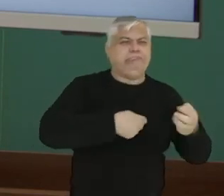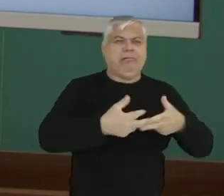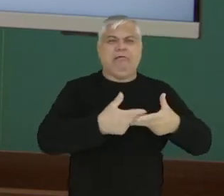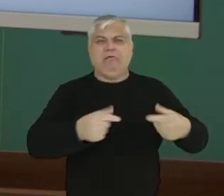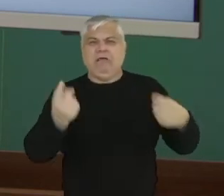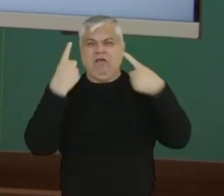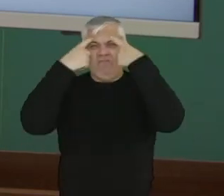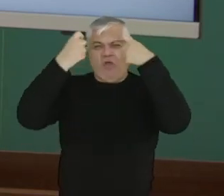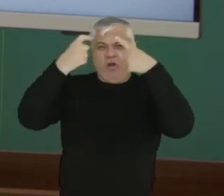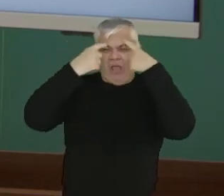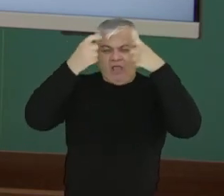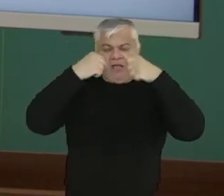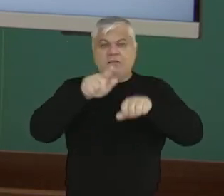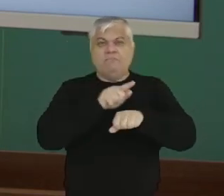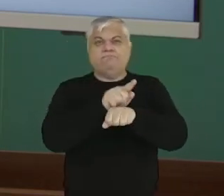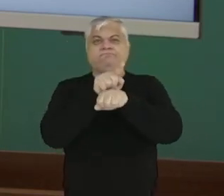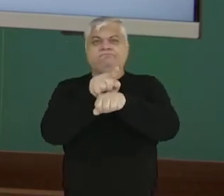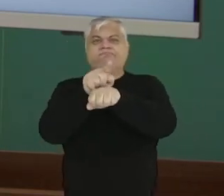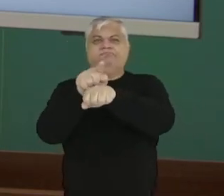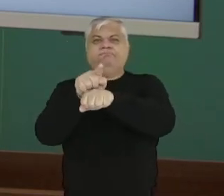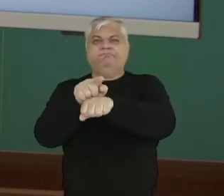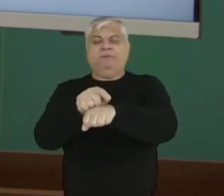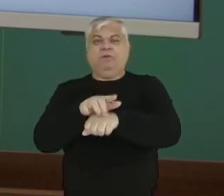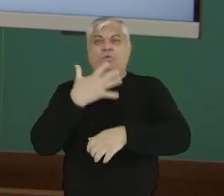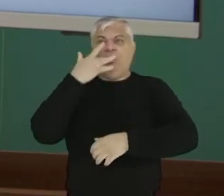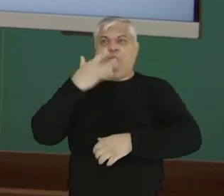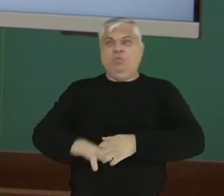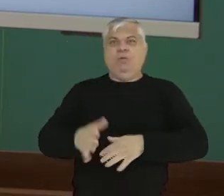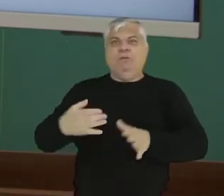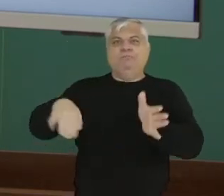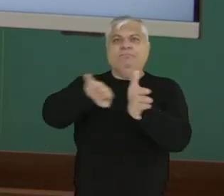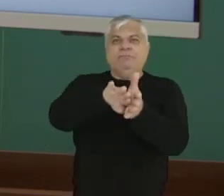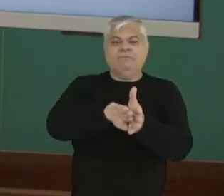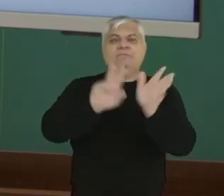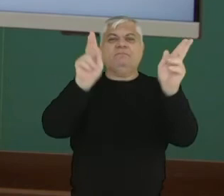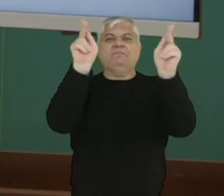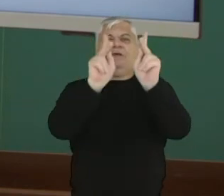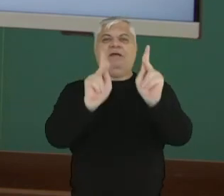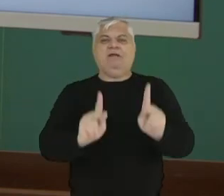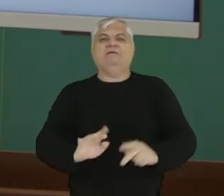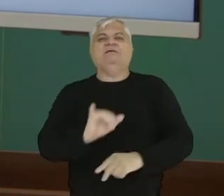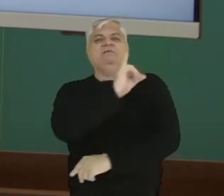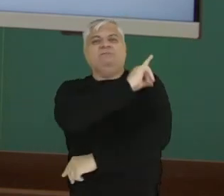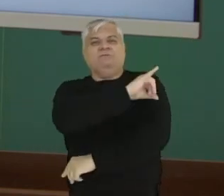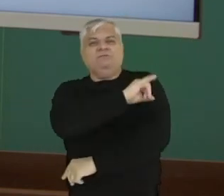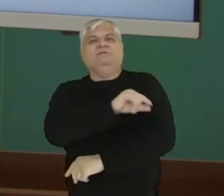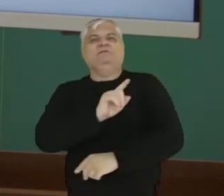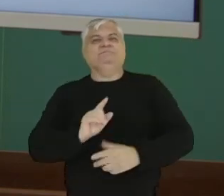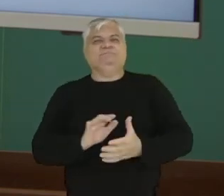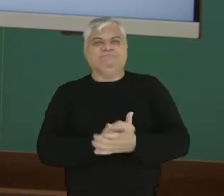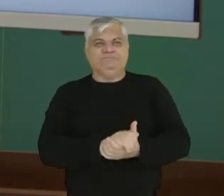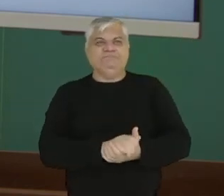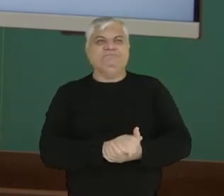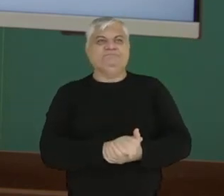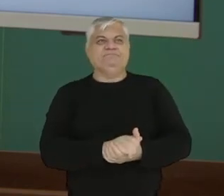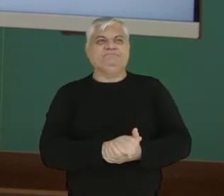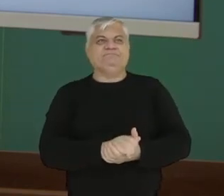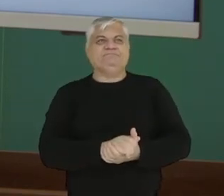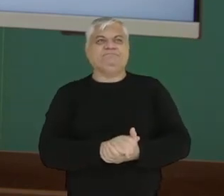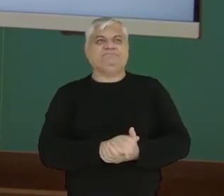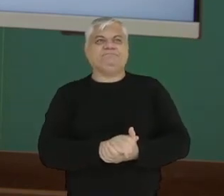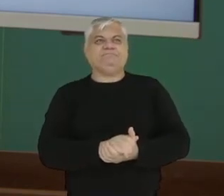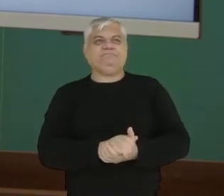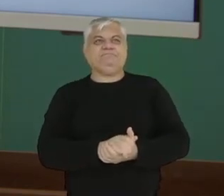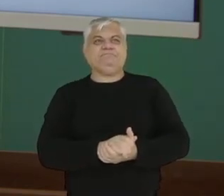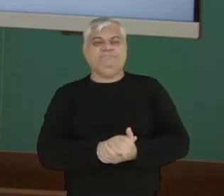violência, garantindo assim, né, um ambiente mais pacífico nessas regiões do Rio de Janeiro, né? E